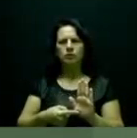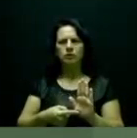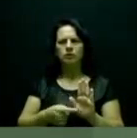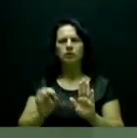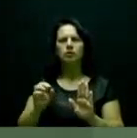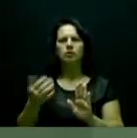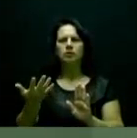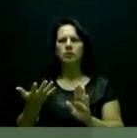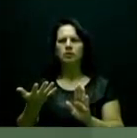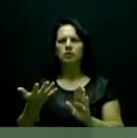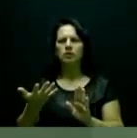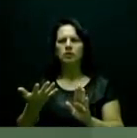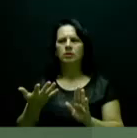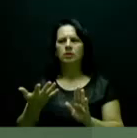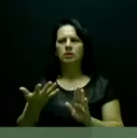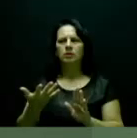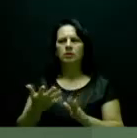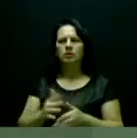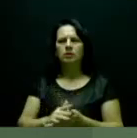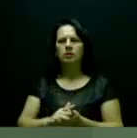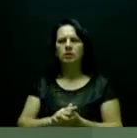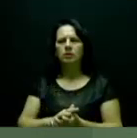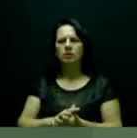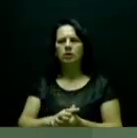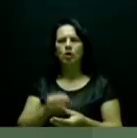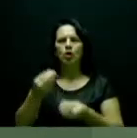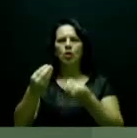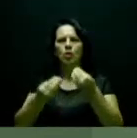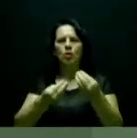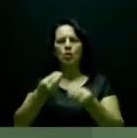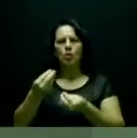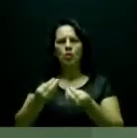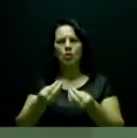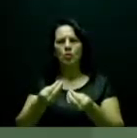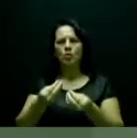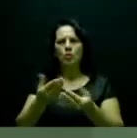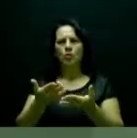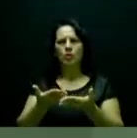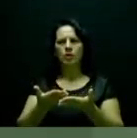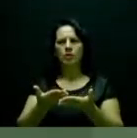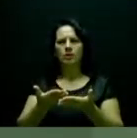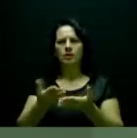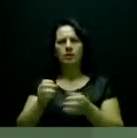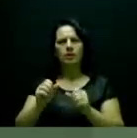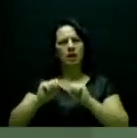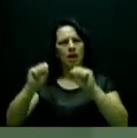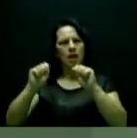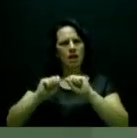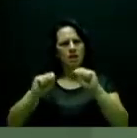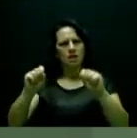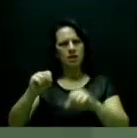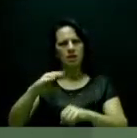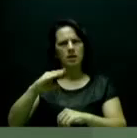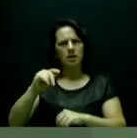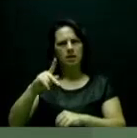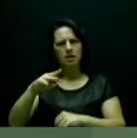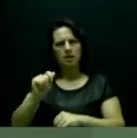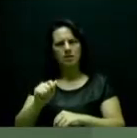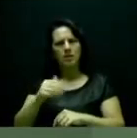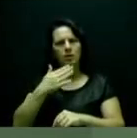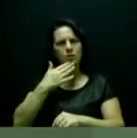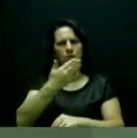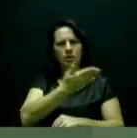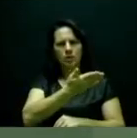o que acontece? Dá o start de como provavelmente será esta campanha. O que eu peço para